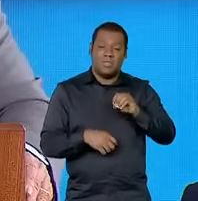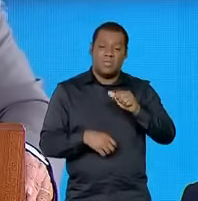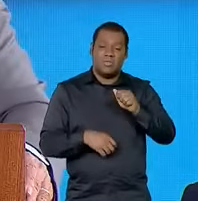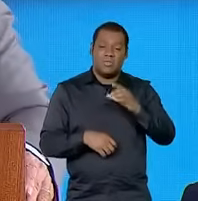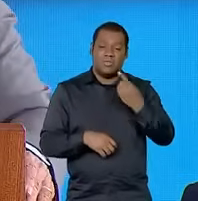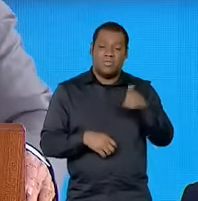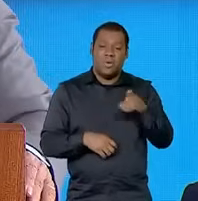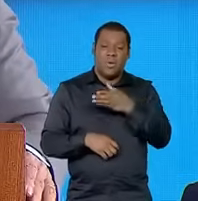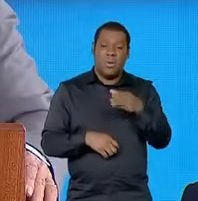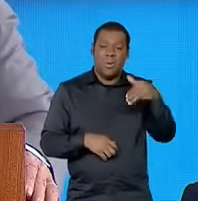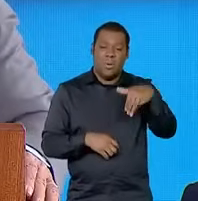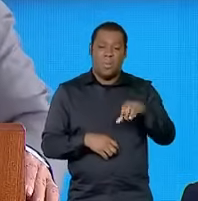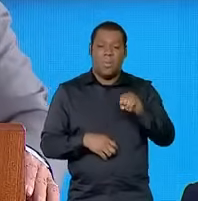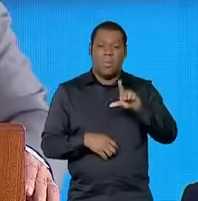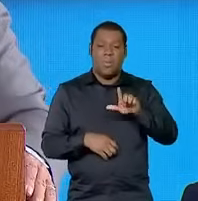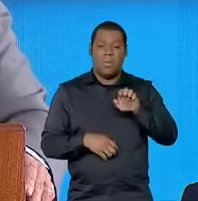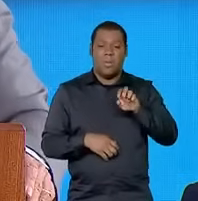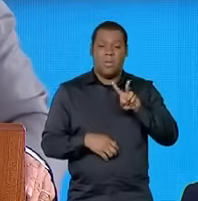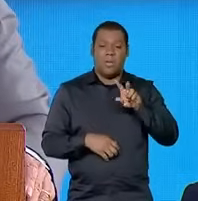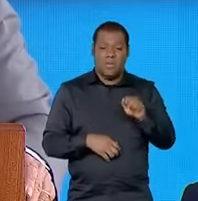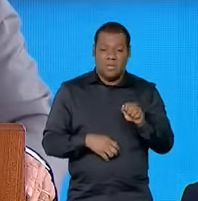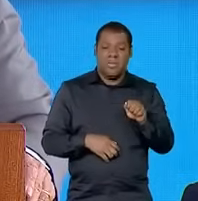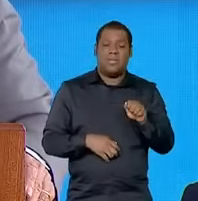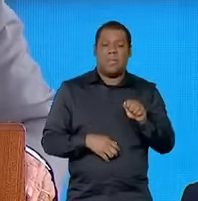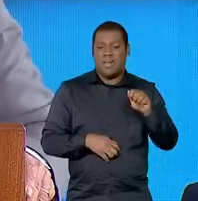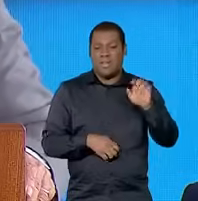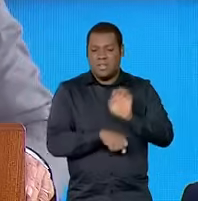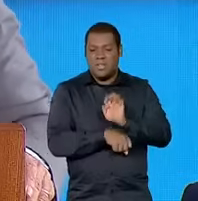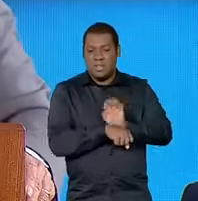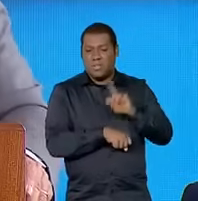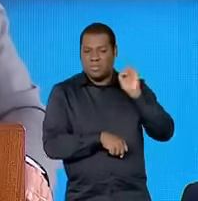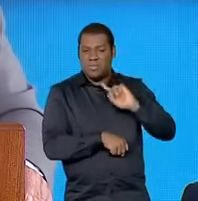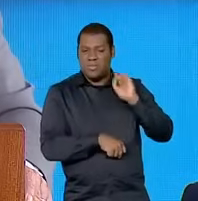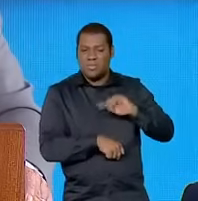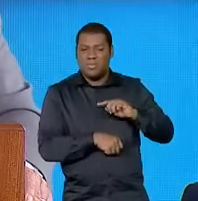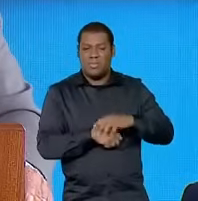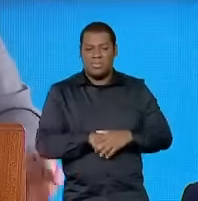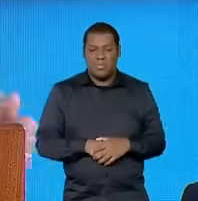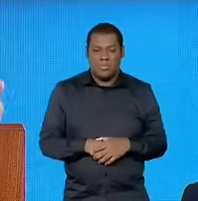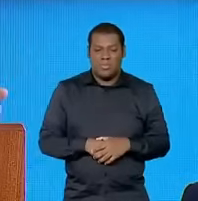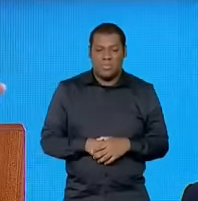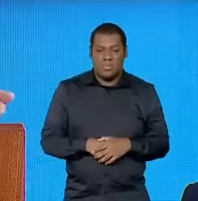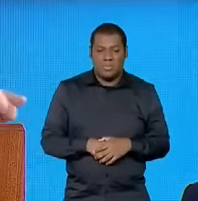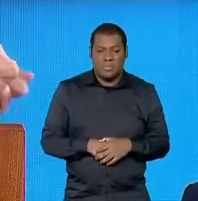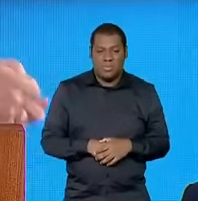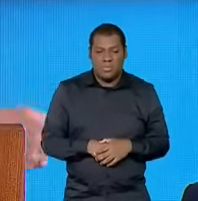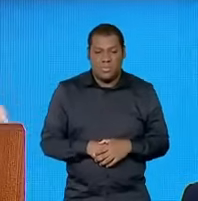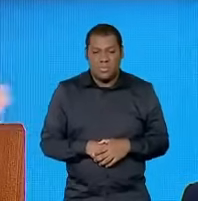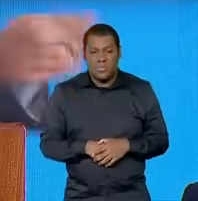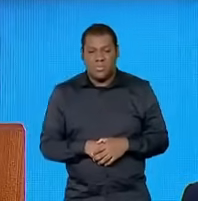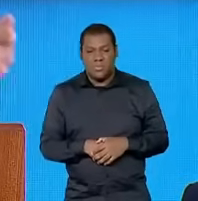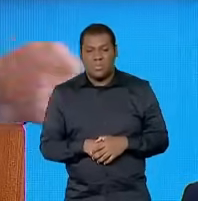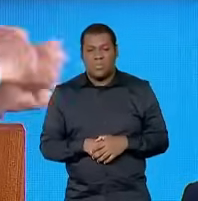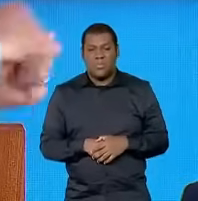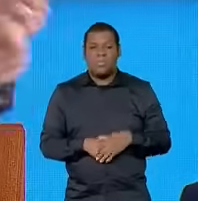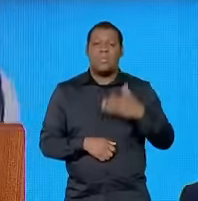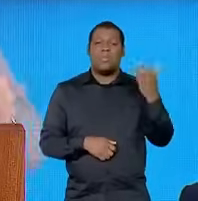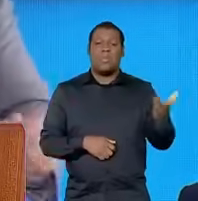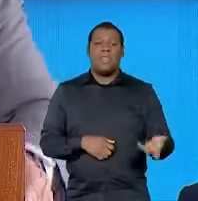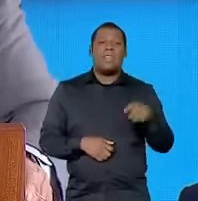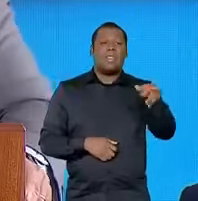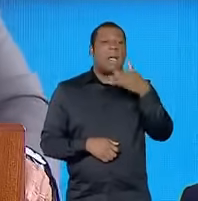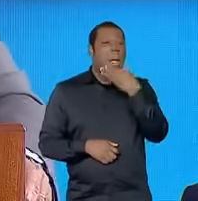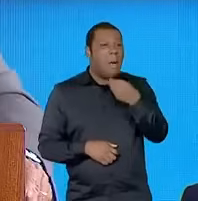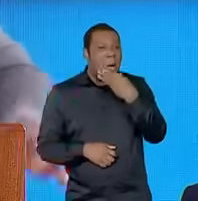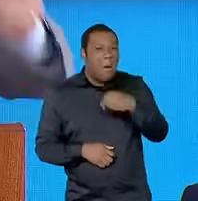vontade era pegar o cara do governo que estava lá, que cuidou daquelas casas, pegar ele pelo pé, rodar e bater com a cabeça dele